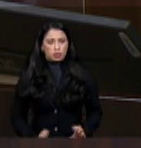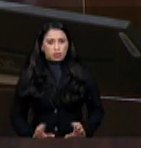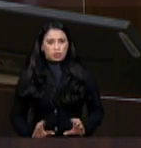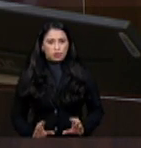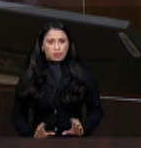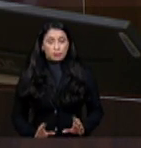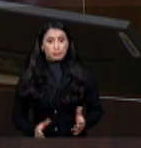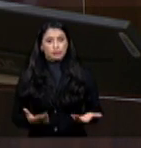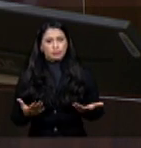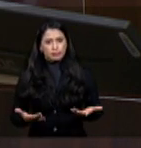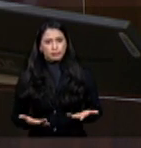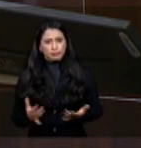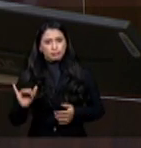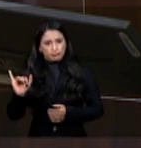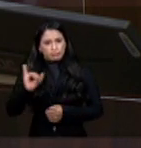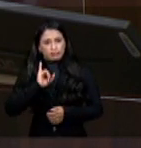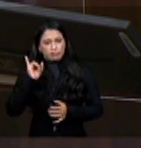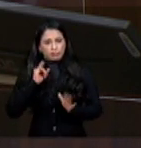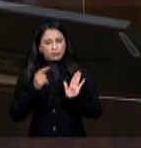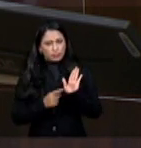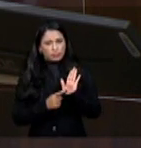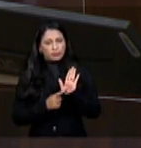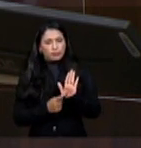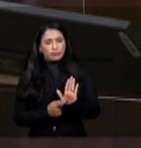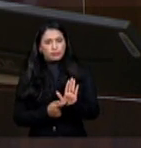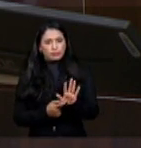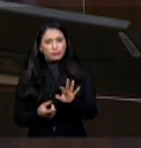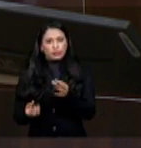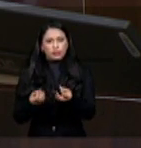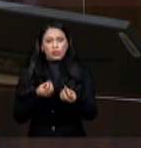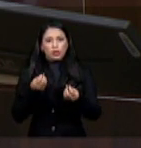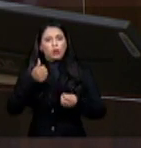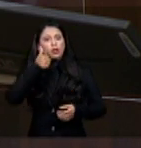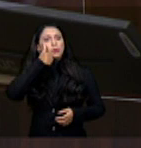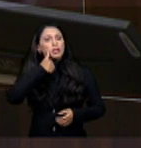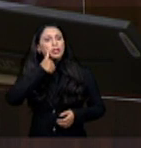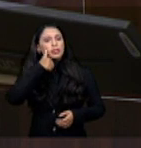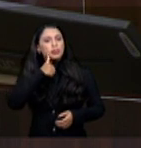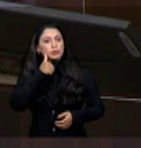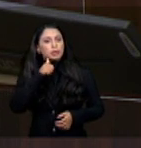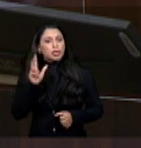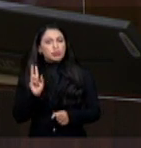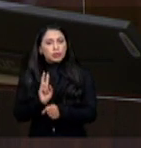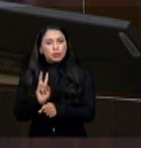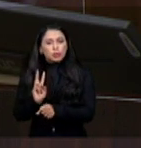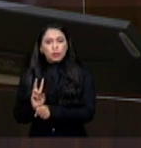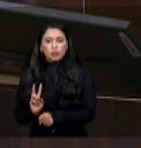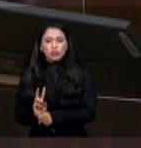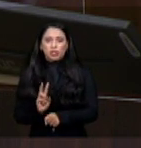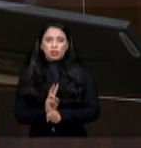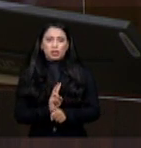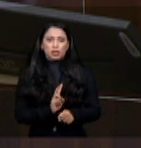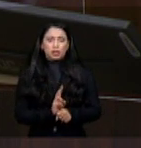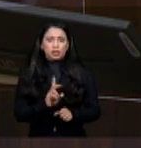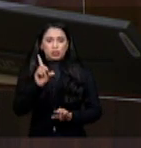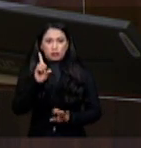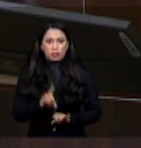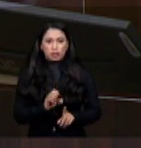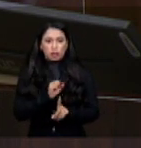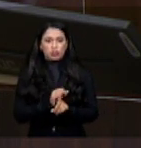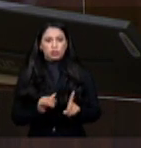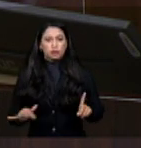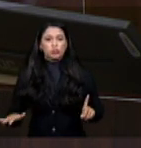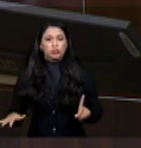e o fato interessante por ele registrado reside na forma como as mulheres eram protegidas por alguns direitos